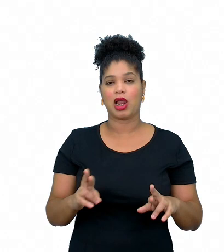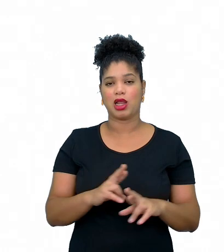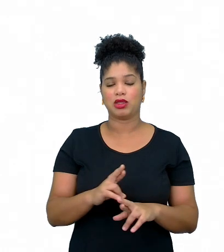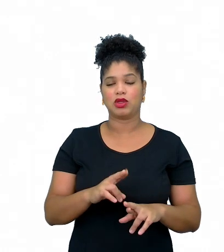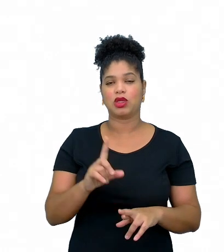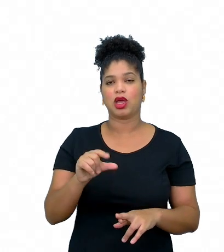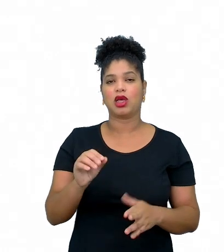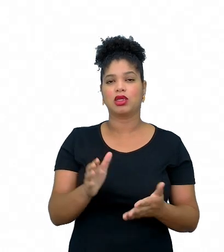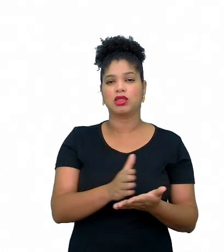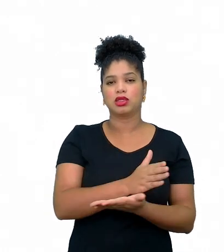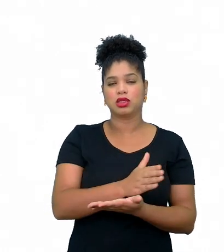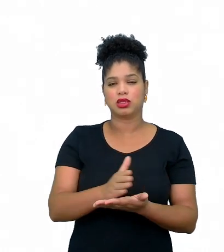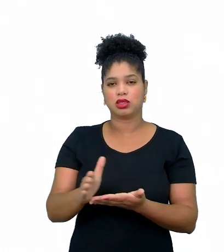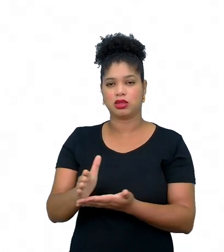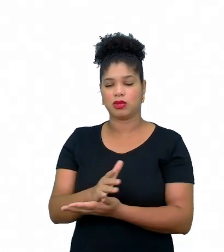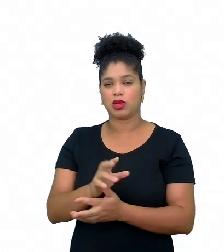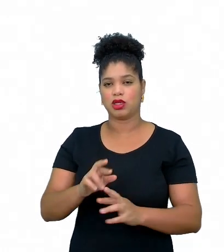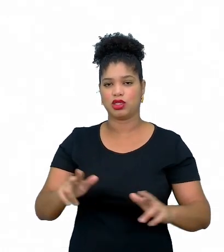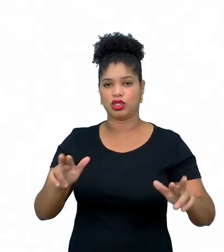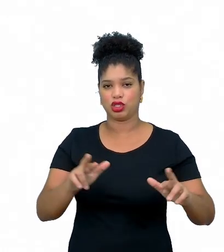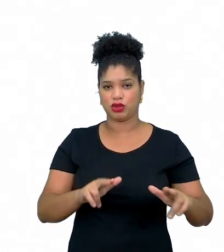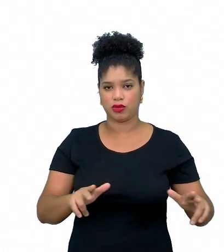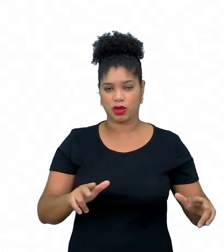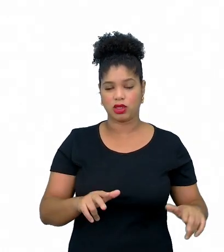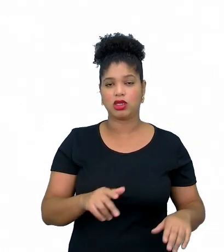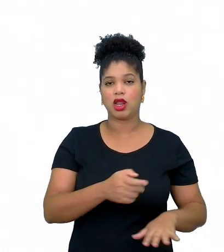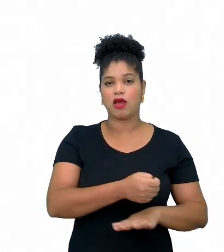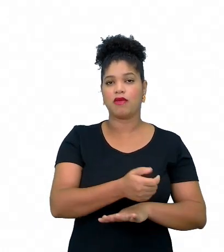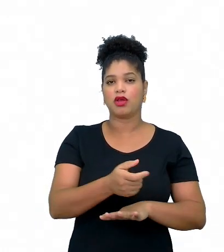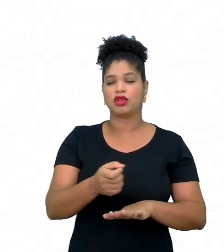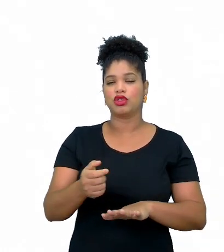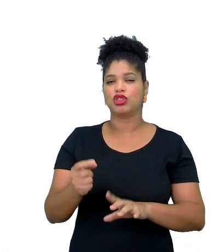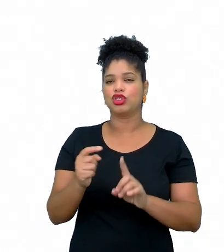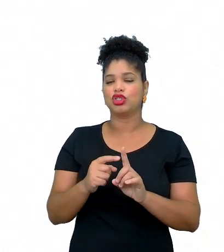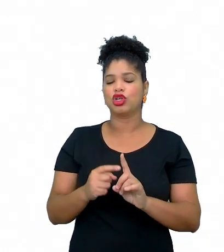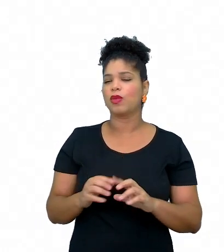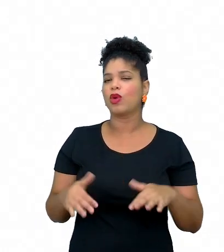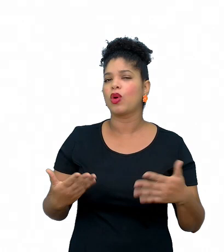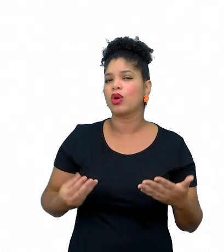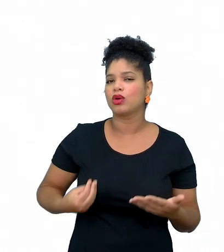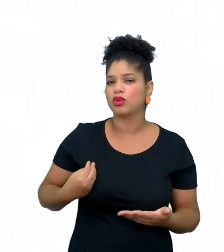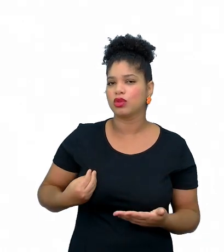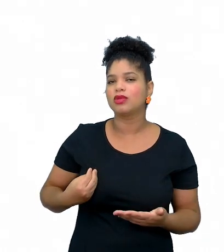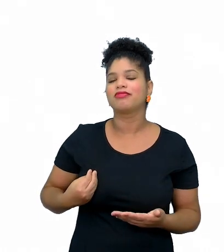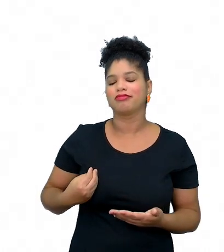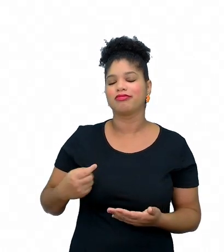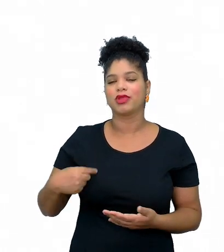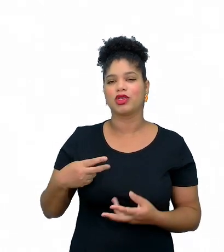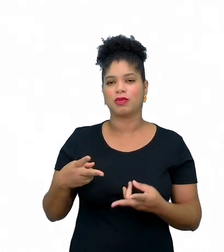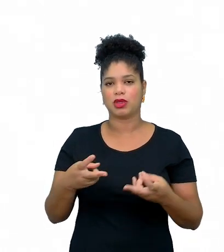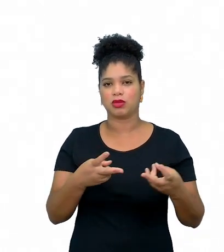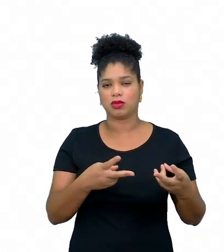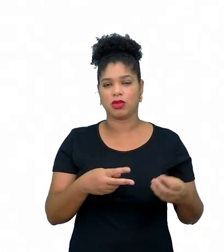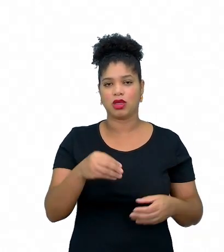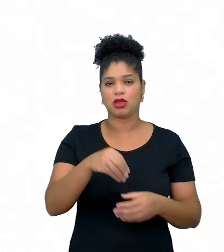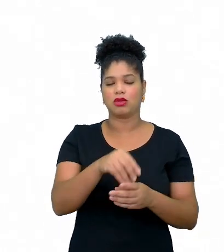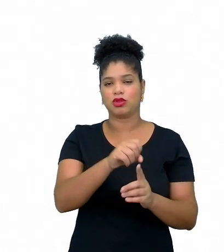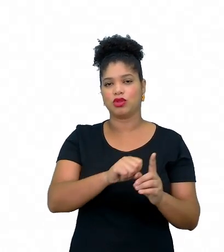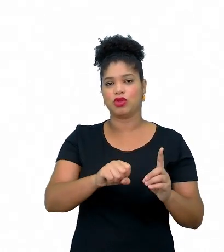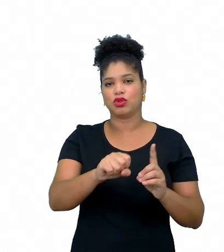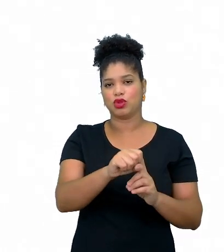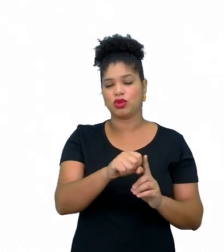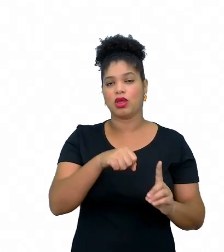distinção e estudo das fake news, e ver as repercussões disso dentro da sociedade e